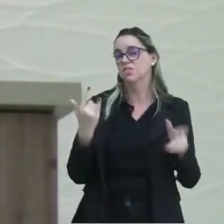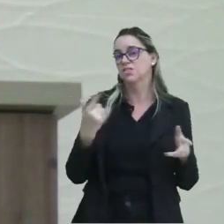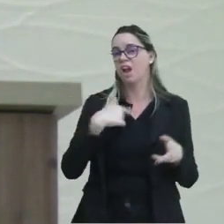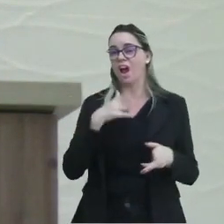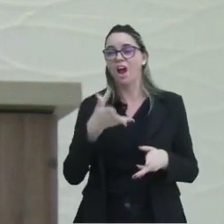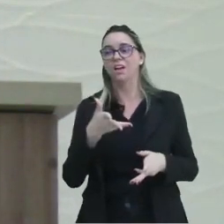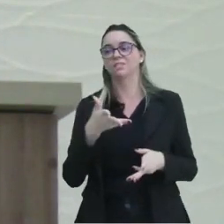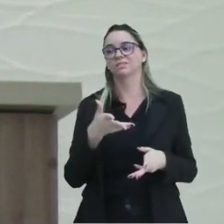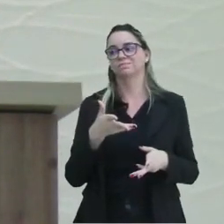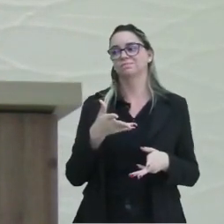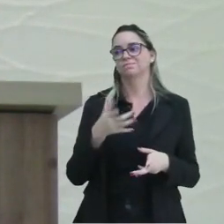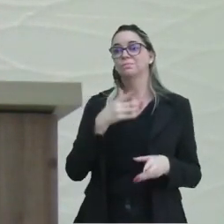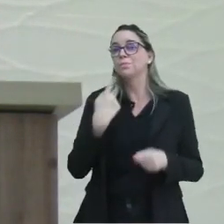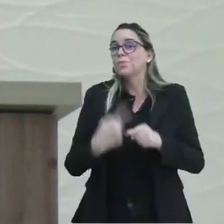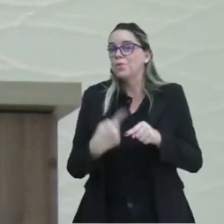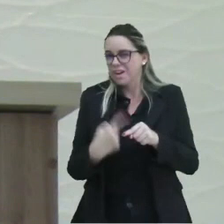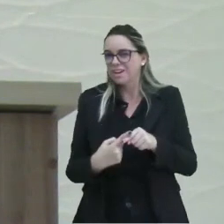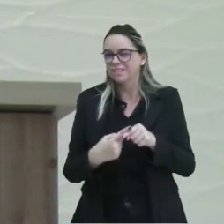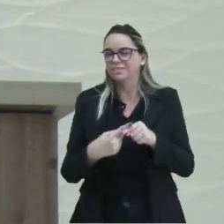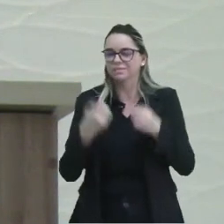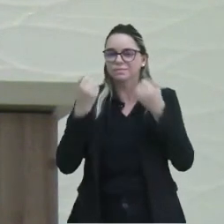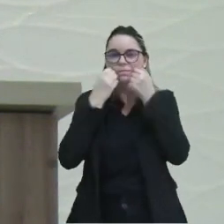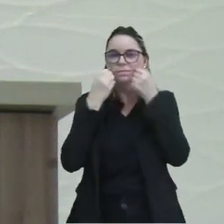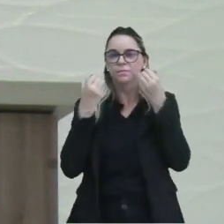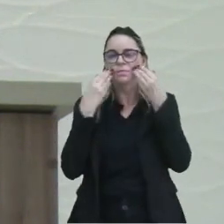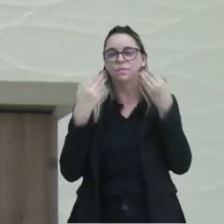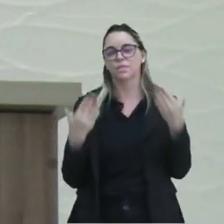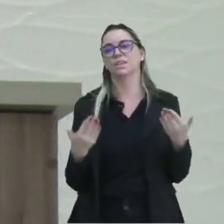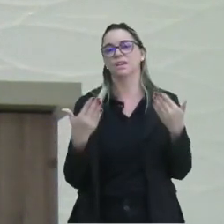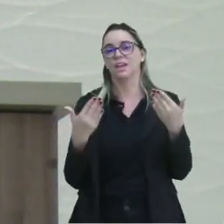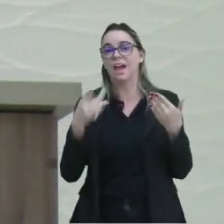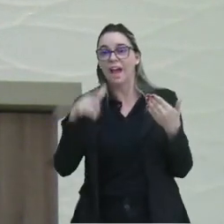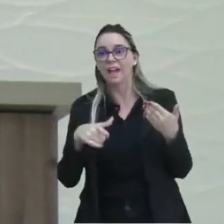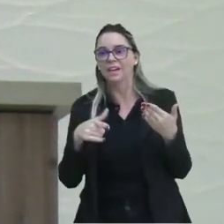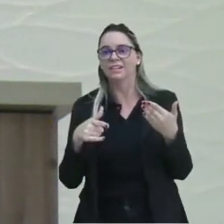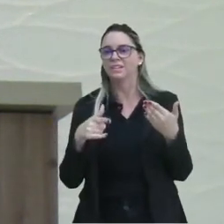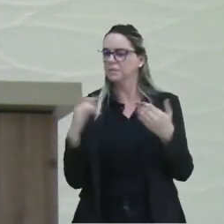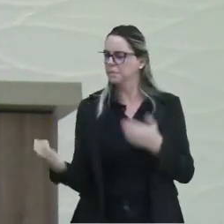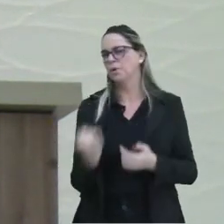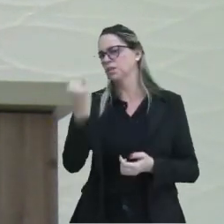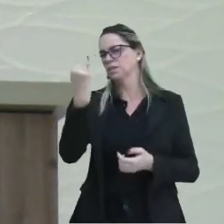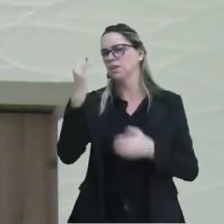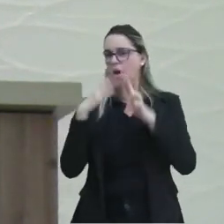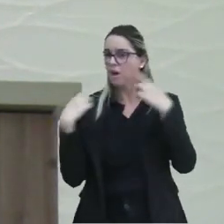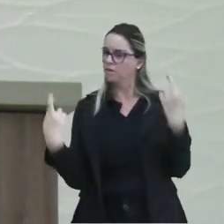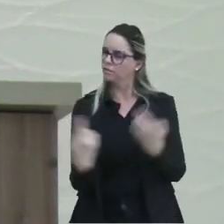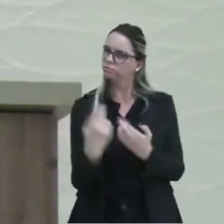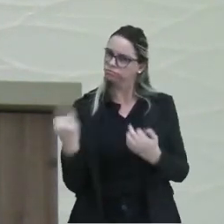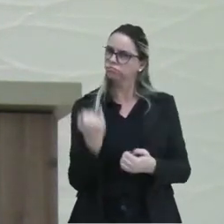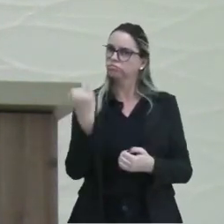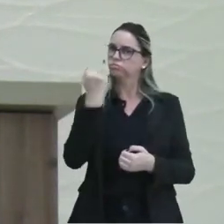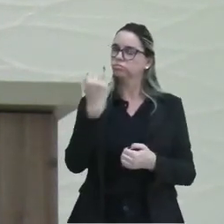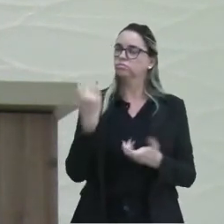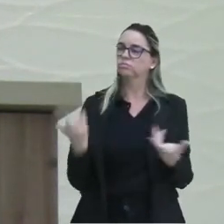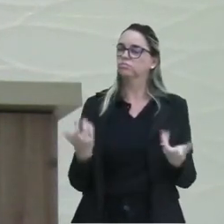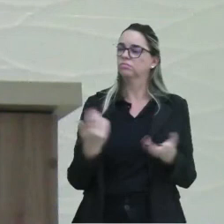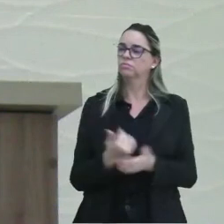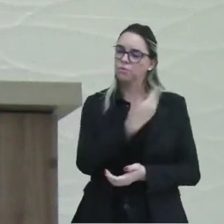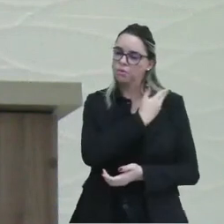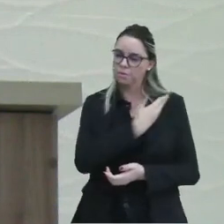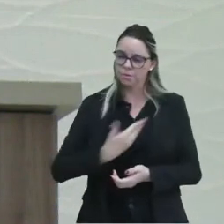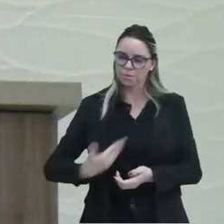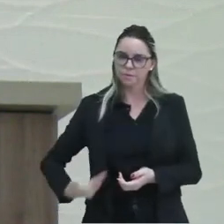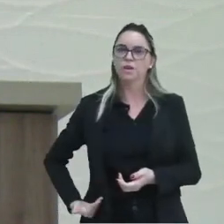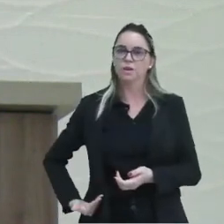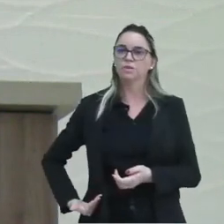de uma audiência pública. Pois a audiência pública é um instrumento indispensável no processo público o qual vivenciamos,